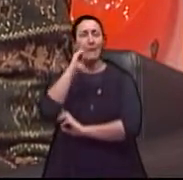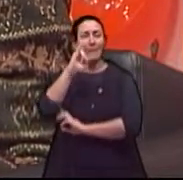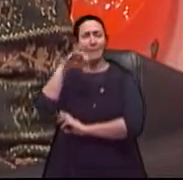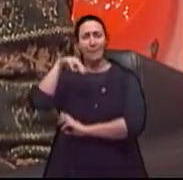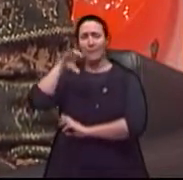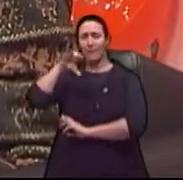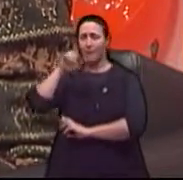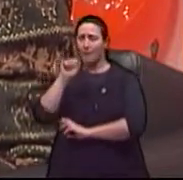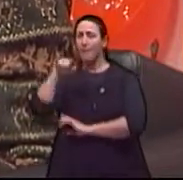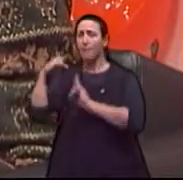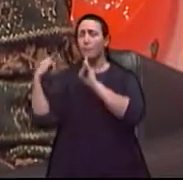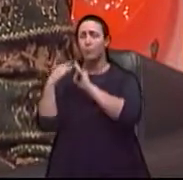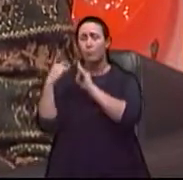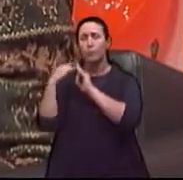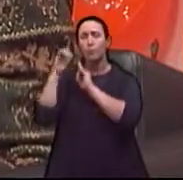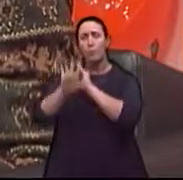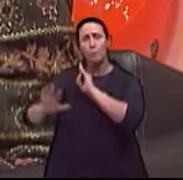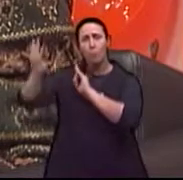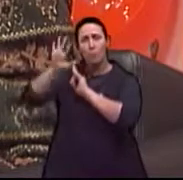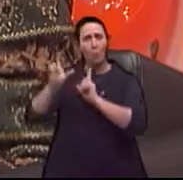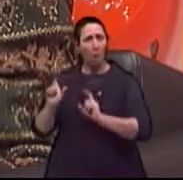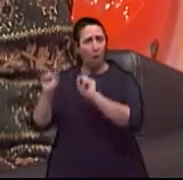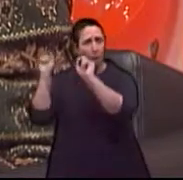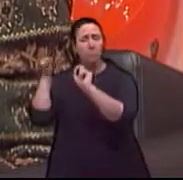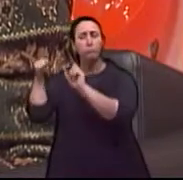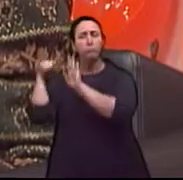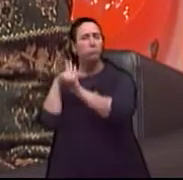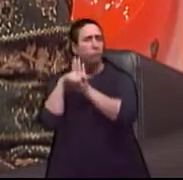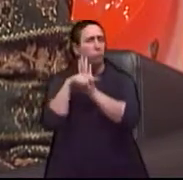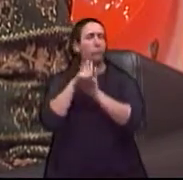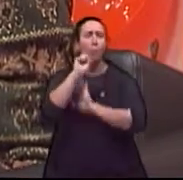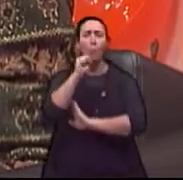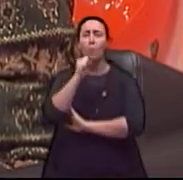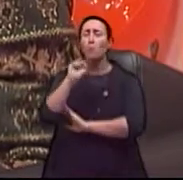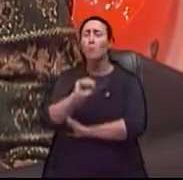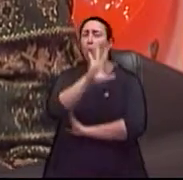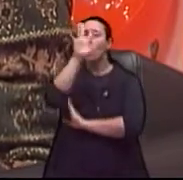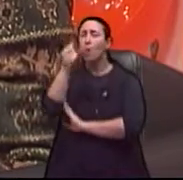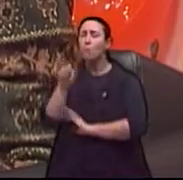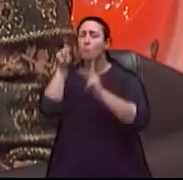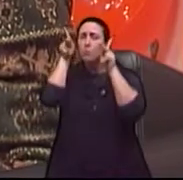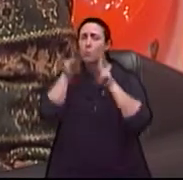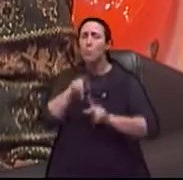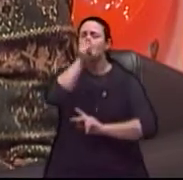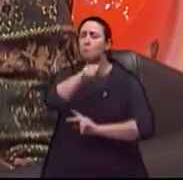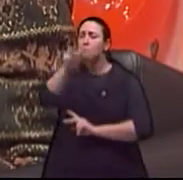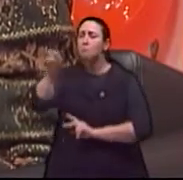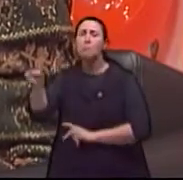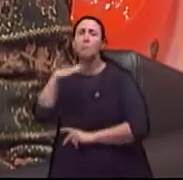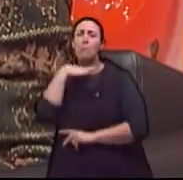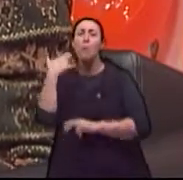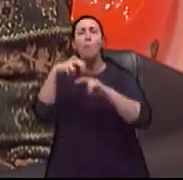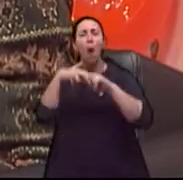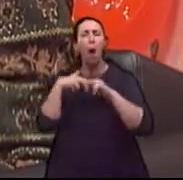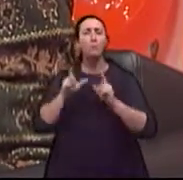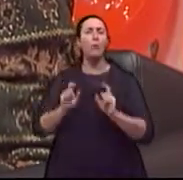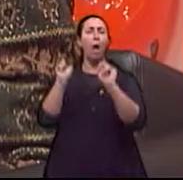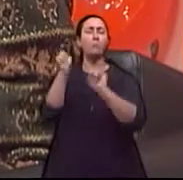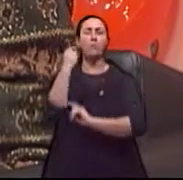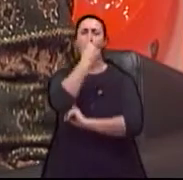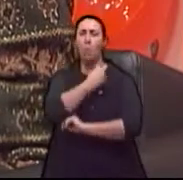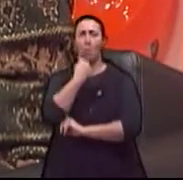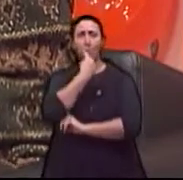Instituto Nacional do Câncer cerca de 8 milhões morrem a cada ano pela enfermidade a estimativa para